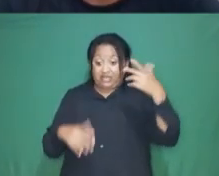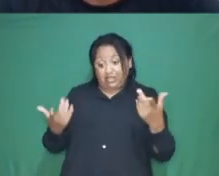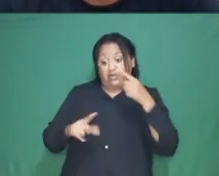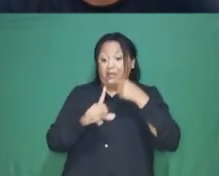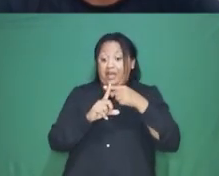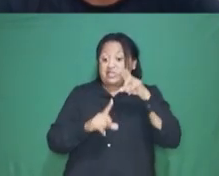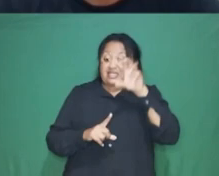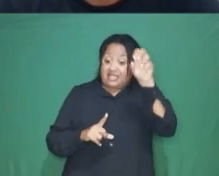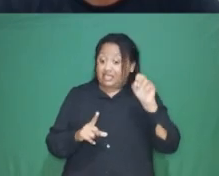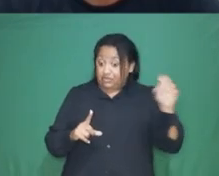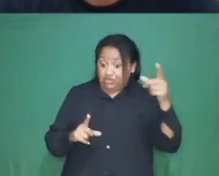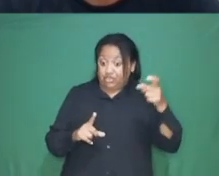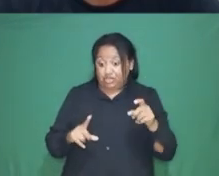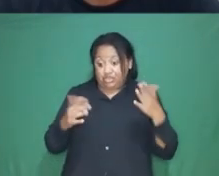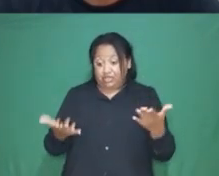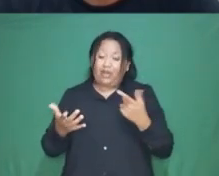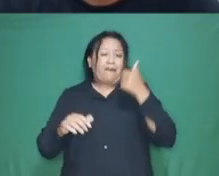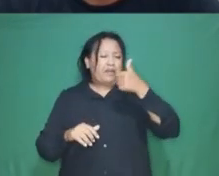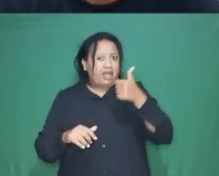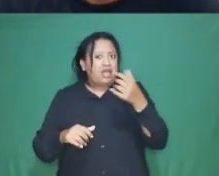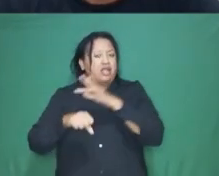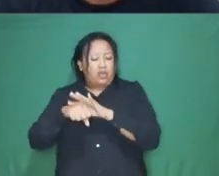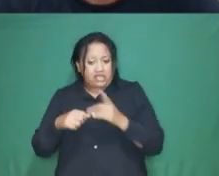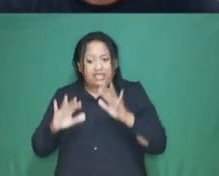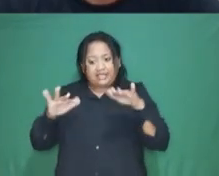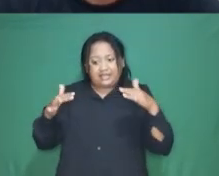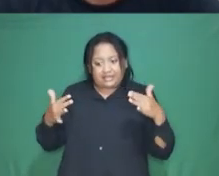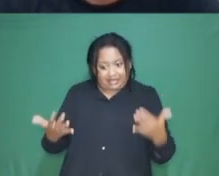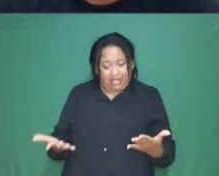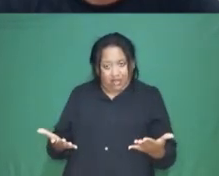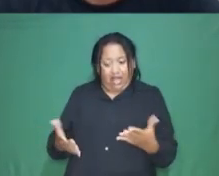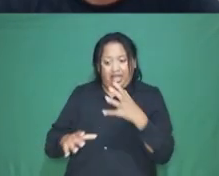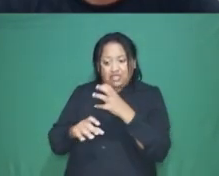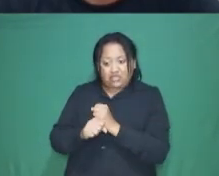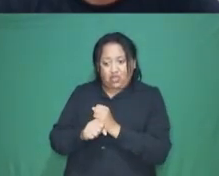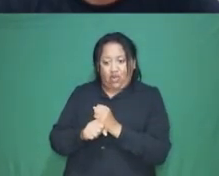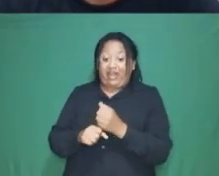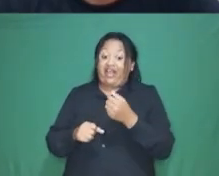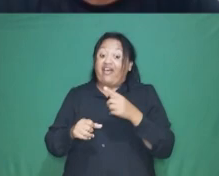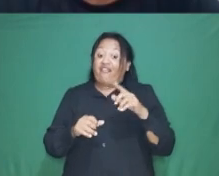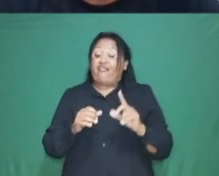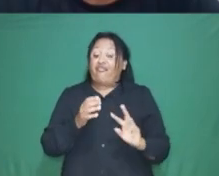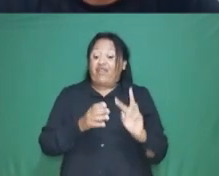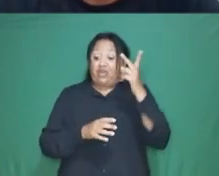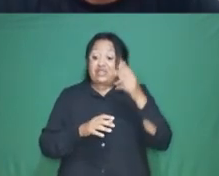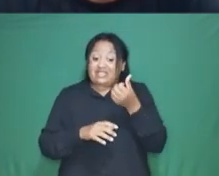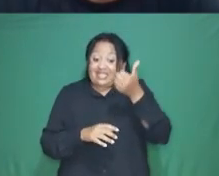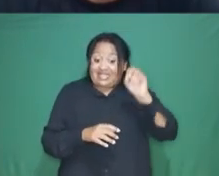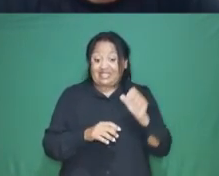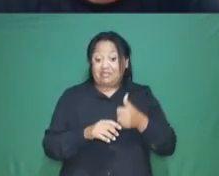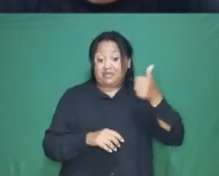e t0 é o dia anterior a primeira infecção E que tal expressão é válida para 60 primeiros dias da epidemia